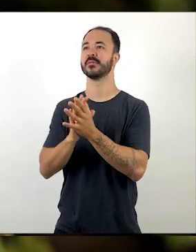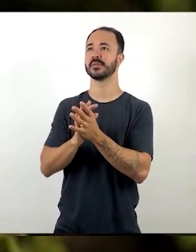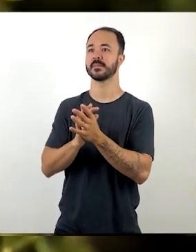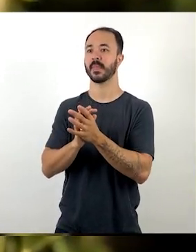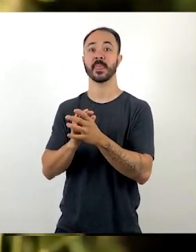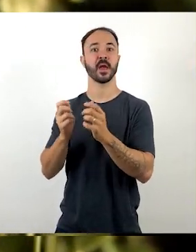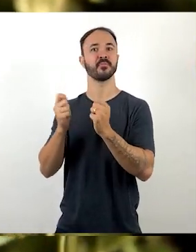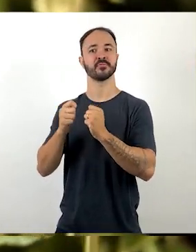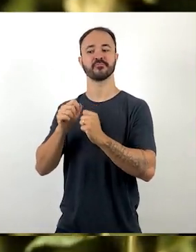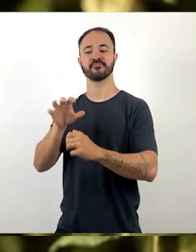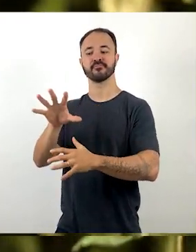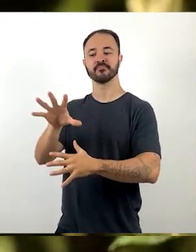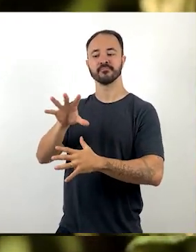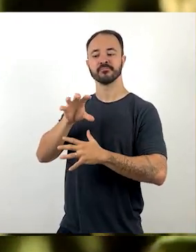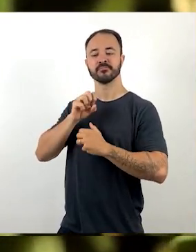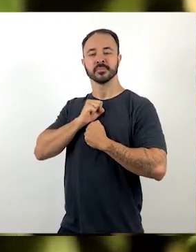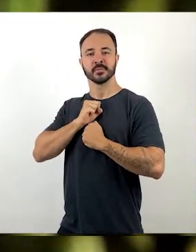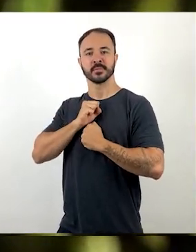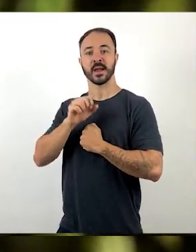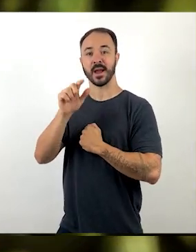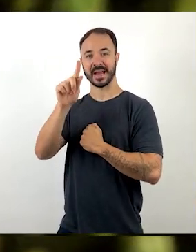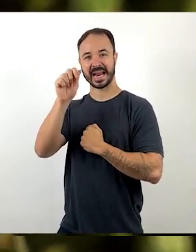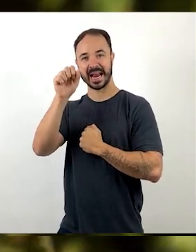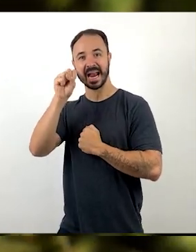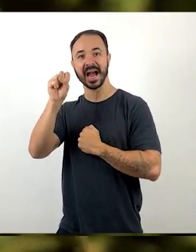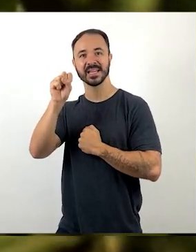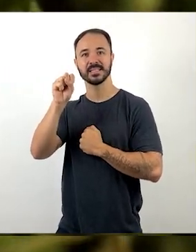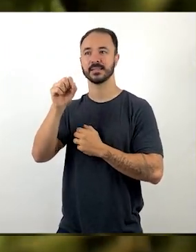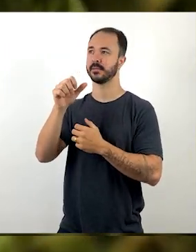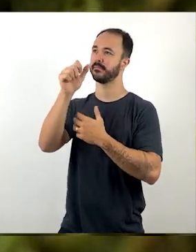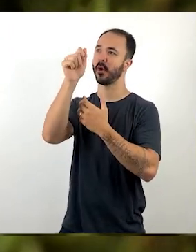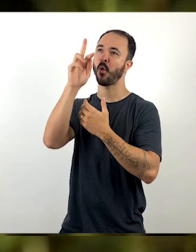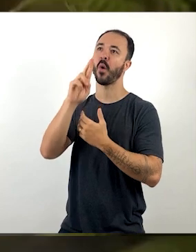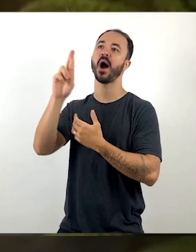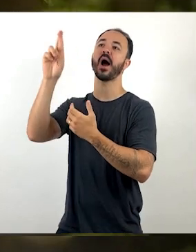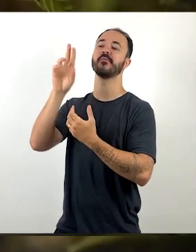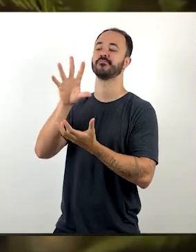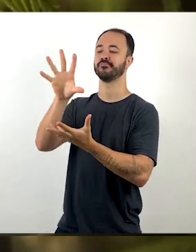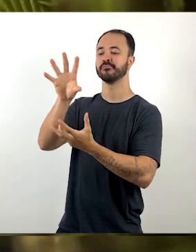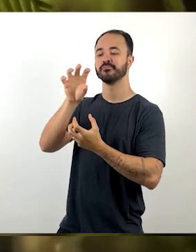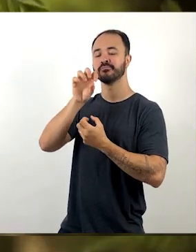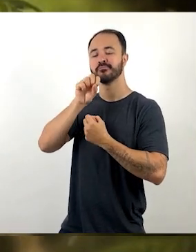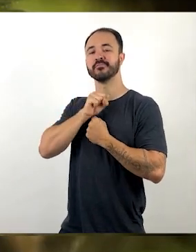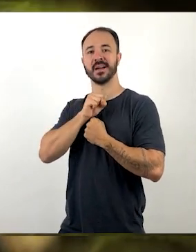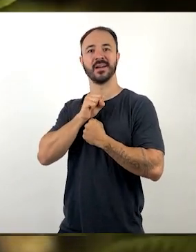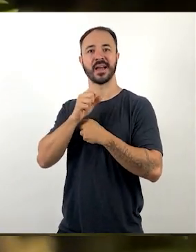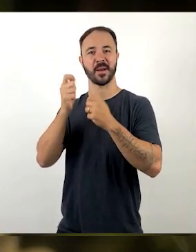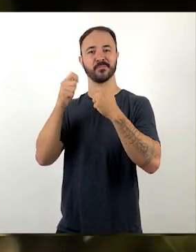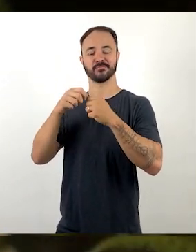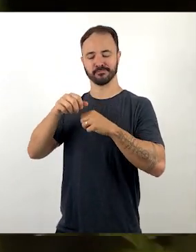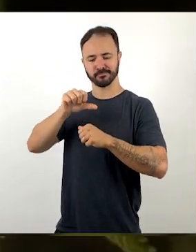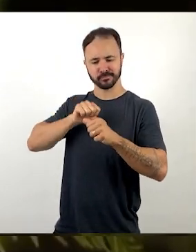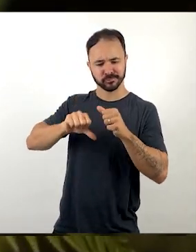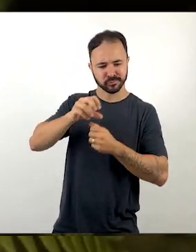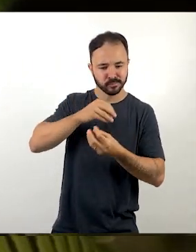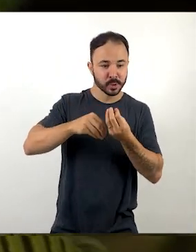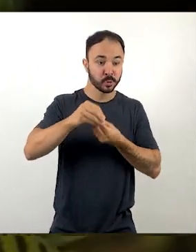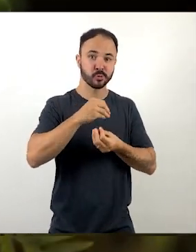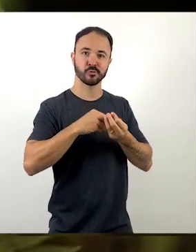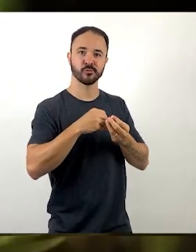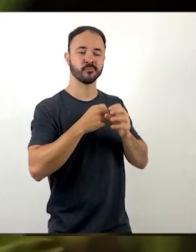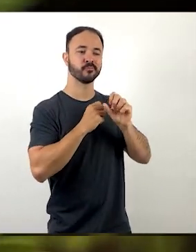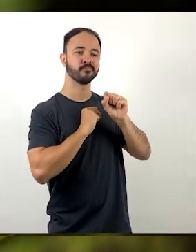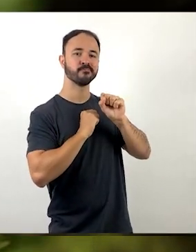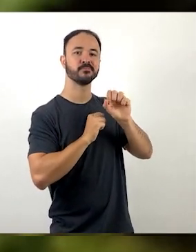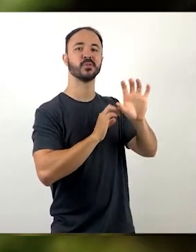é permitir a troca de gases entre os tecidos internos da planta e a atmosfera. Então, as plantas levam o oxigênio